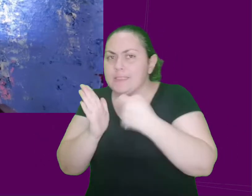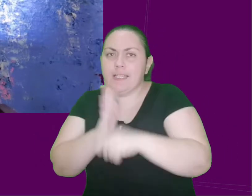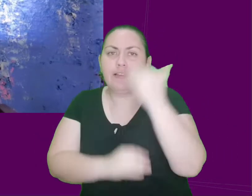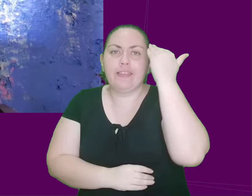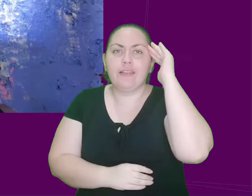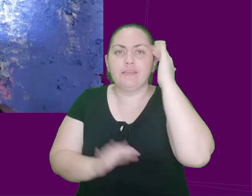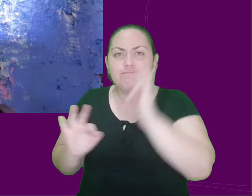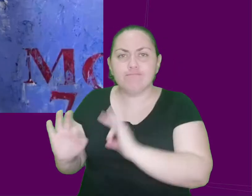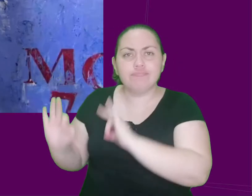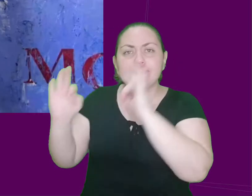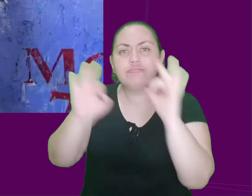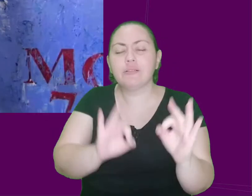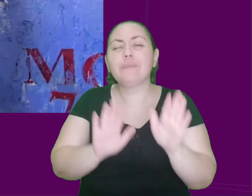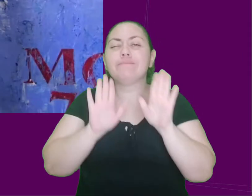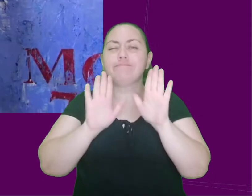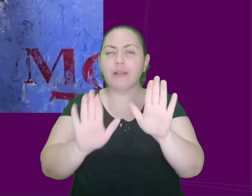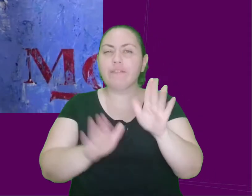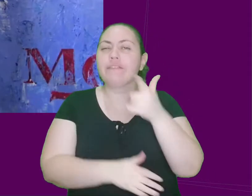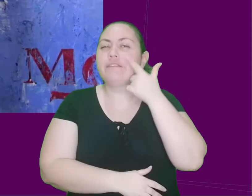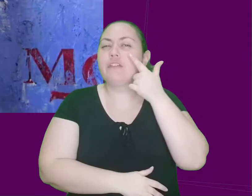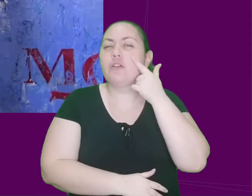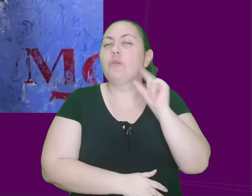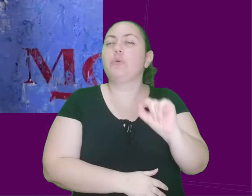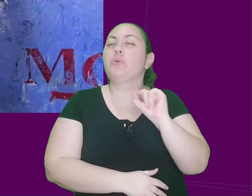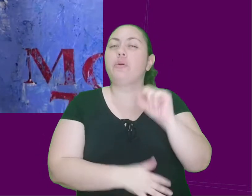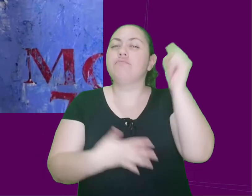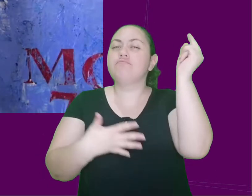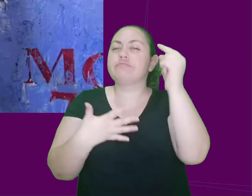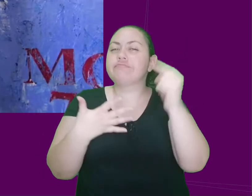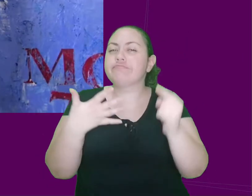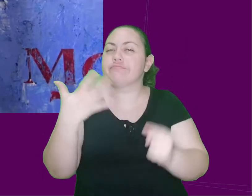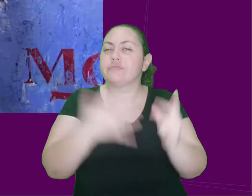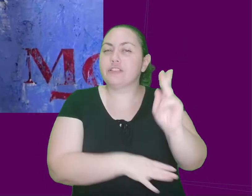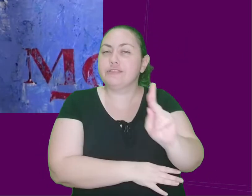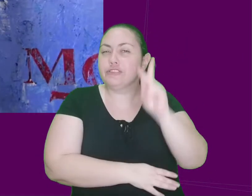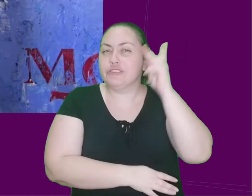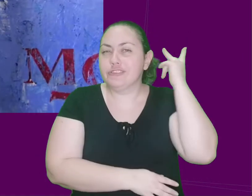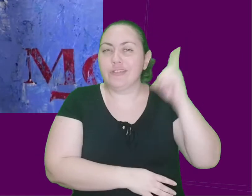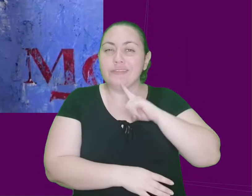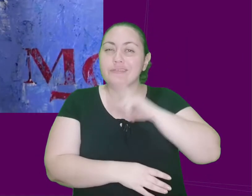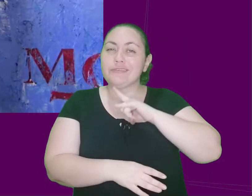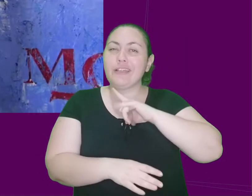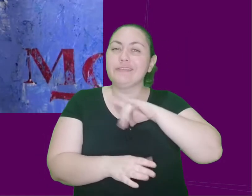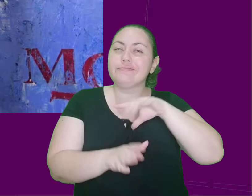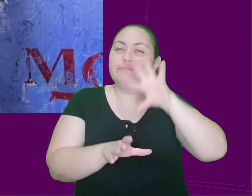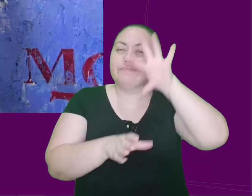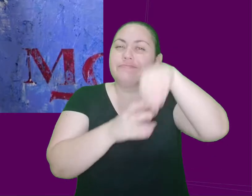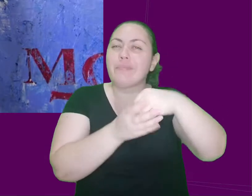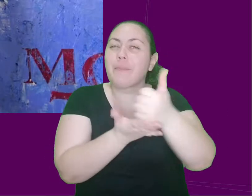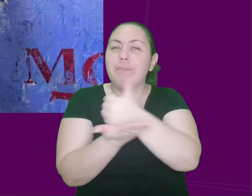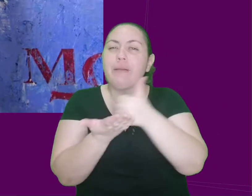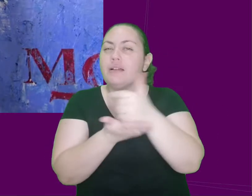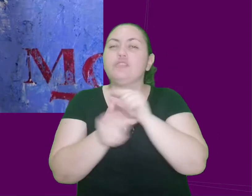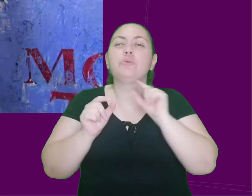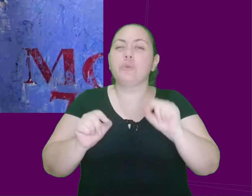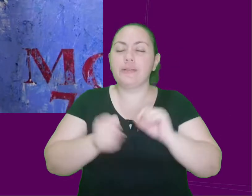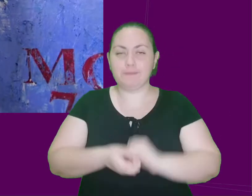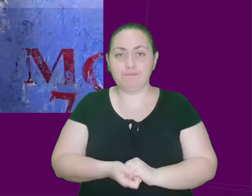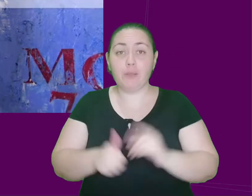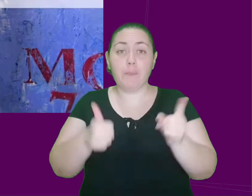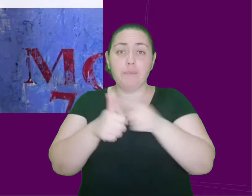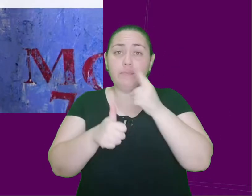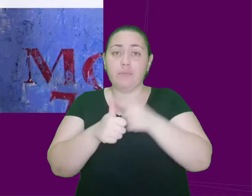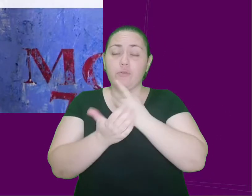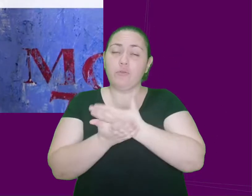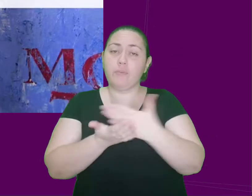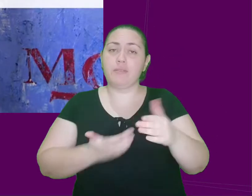pelo entendimento. Mas vamos ver o que a história apresenta em sua superfície? A obra principia